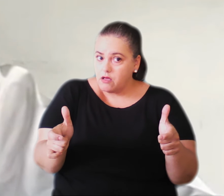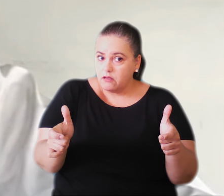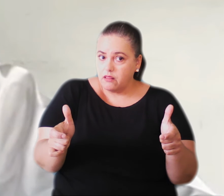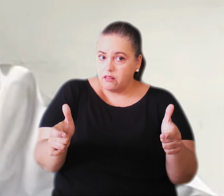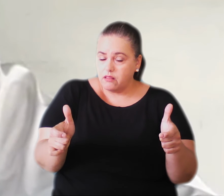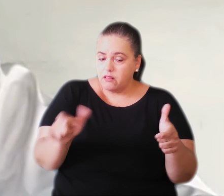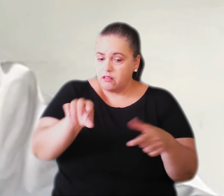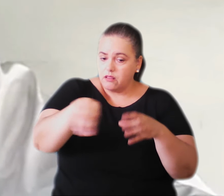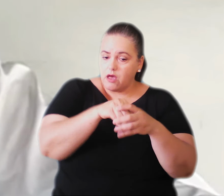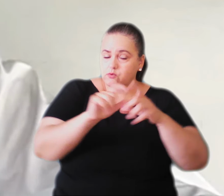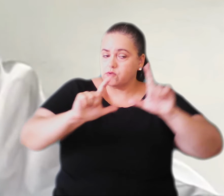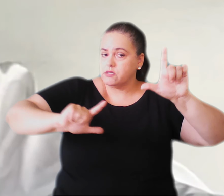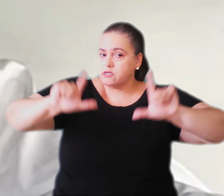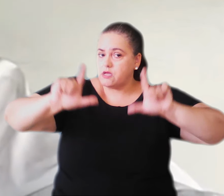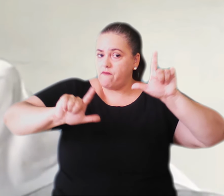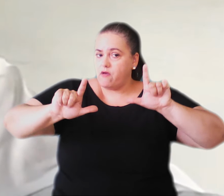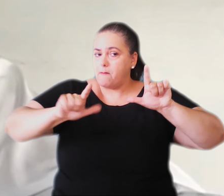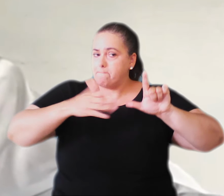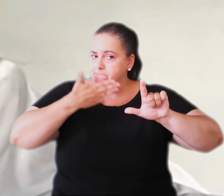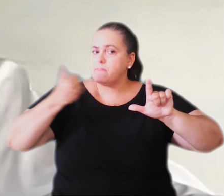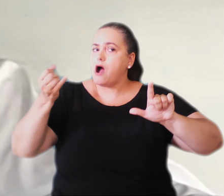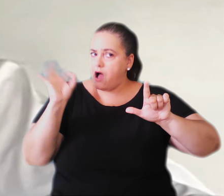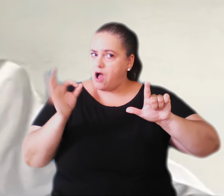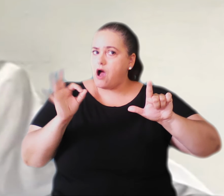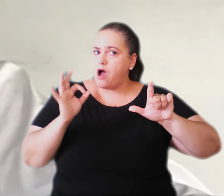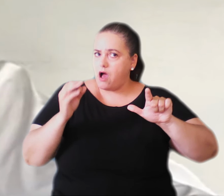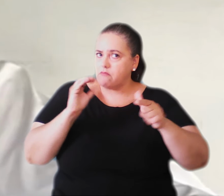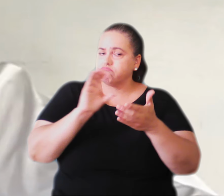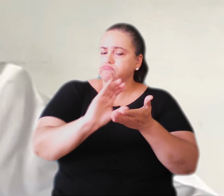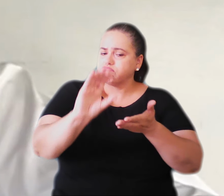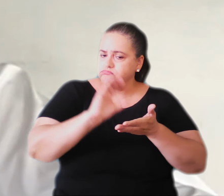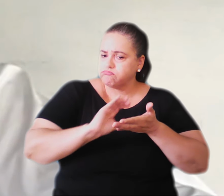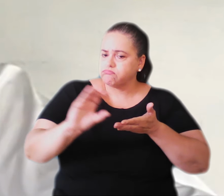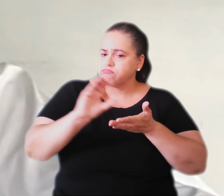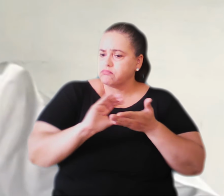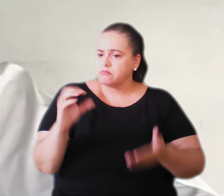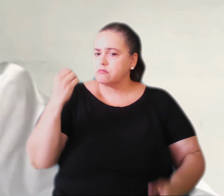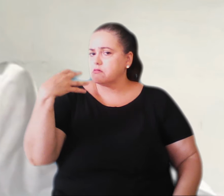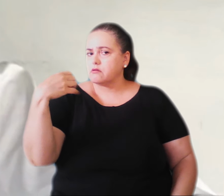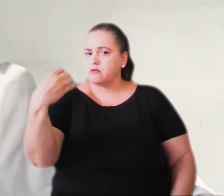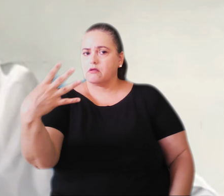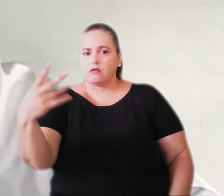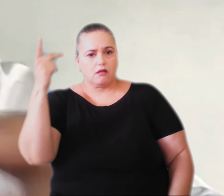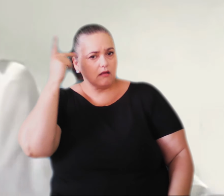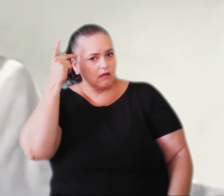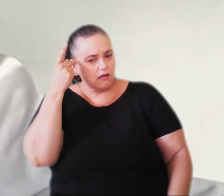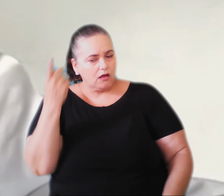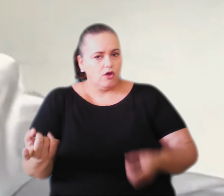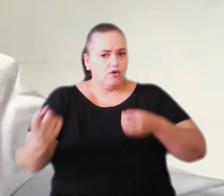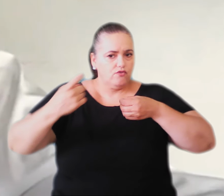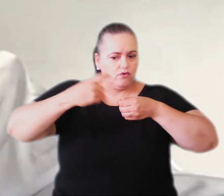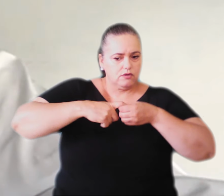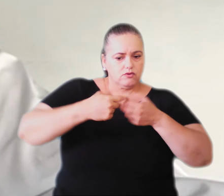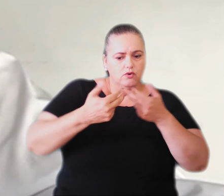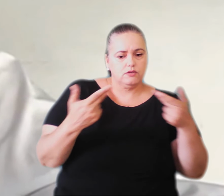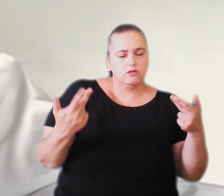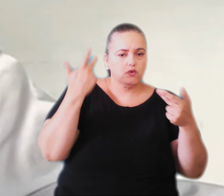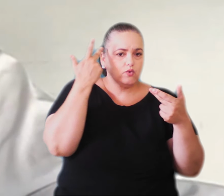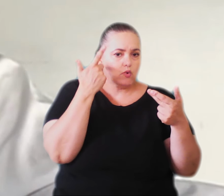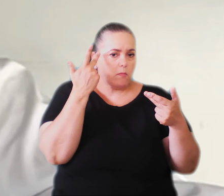programas lá, vale a pena o investimento, vale a pena ir lá. Assim que voltarmos as coisas ao normal